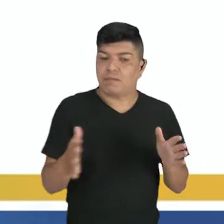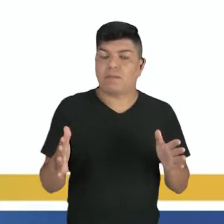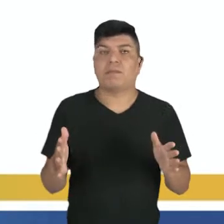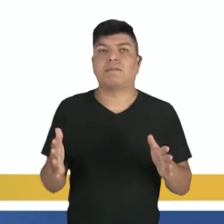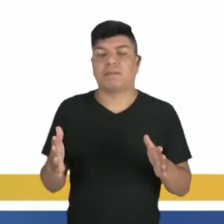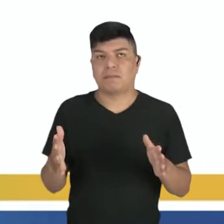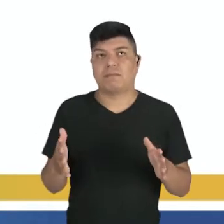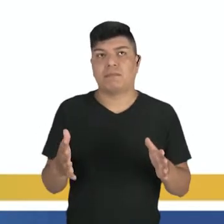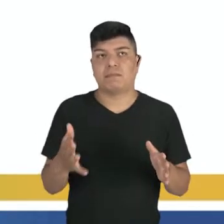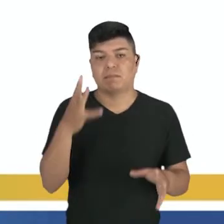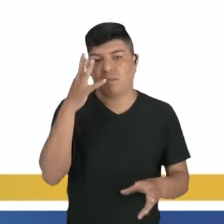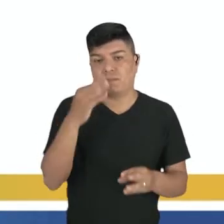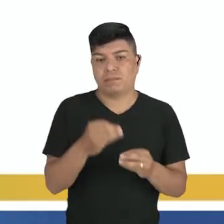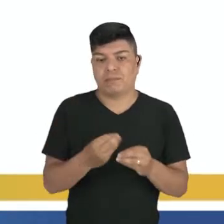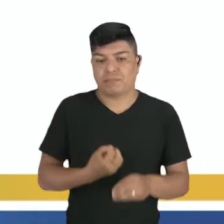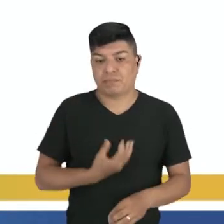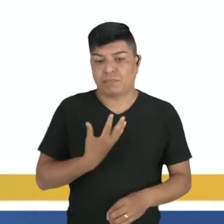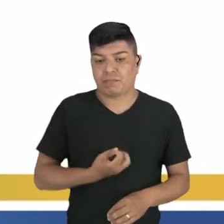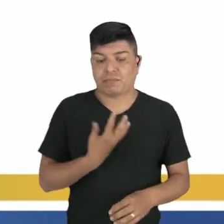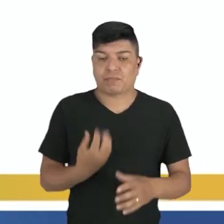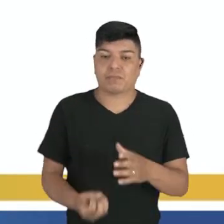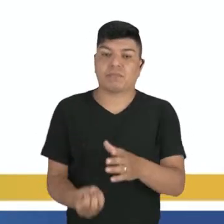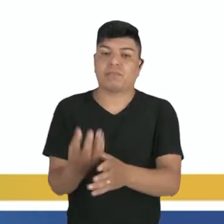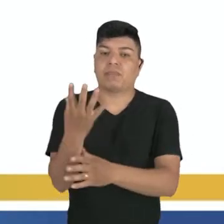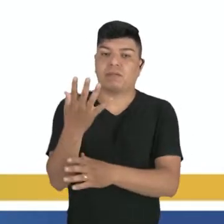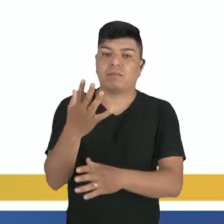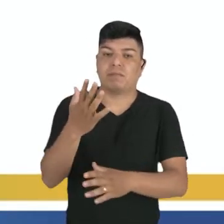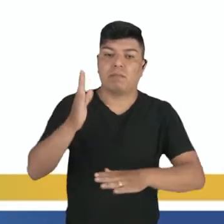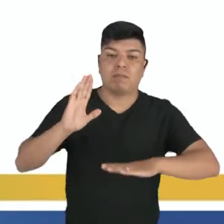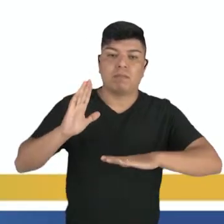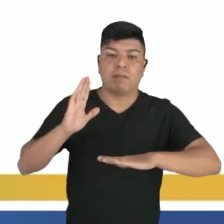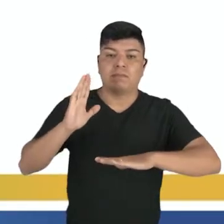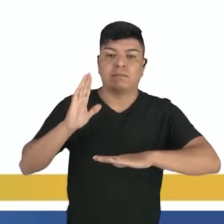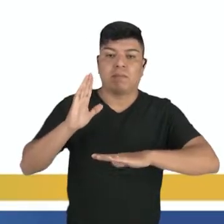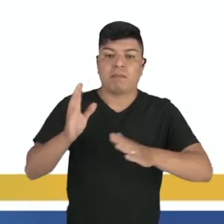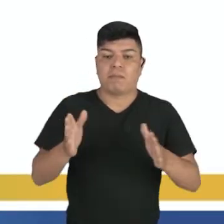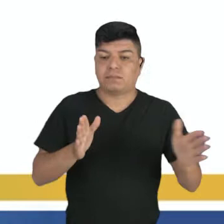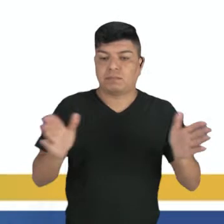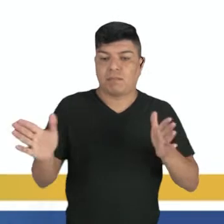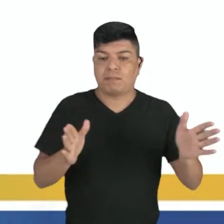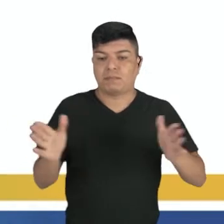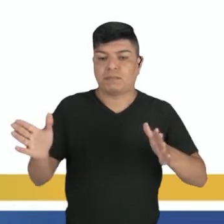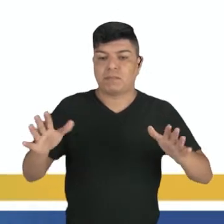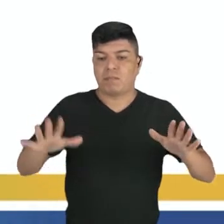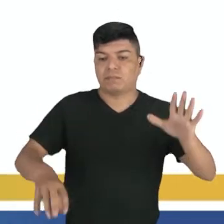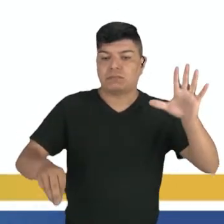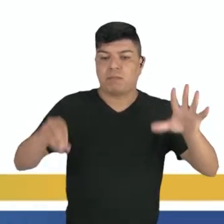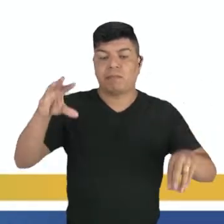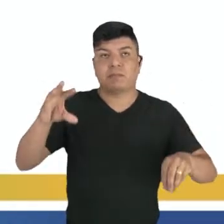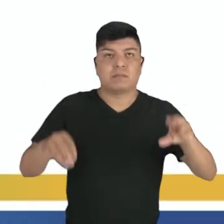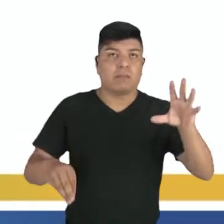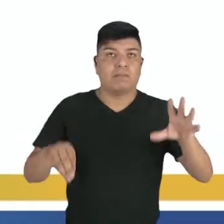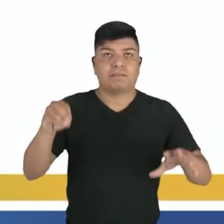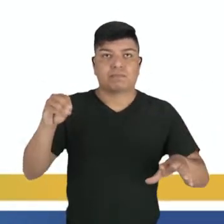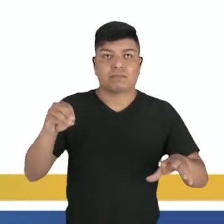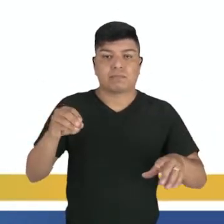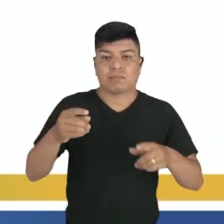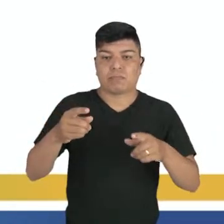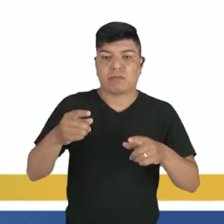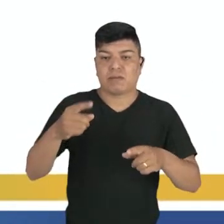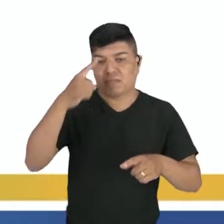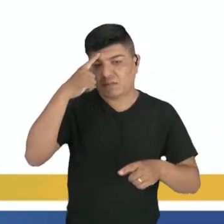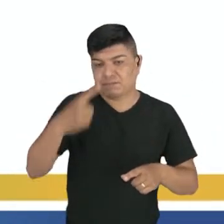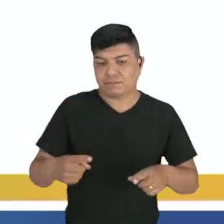Como você já sabe, né, o trovadorismo ele surgiu ali na Idade Média, ele se desenvolveu em meio ao domínio da Igreja